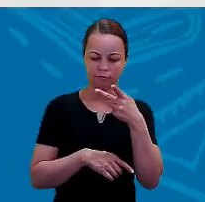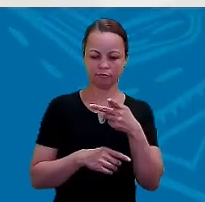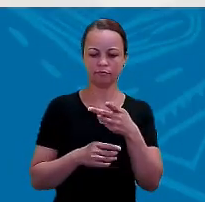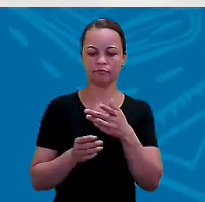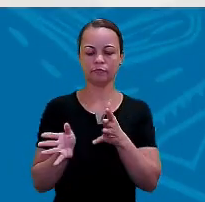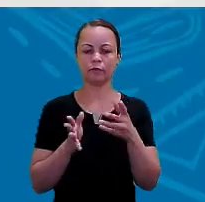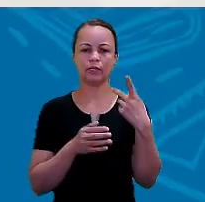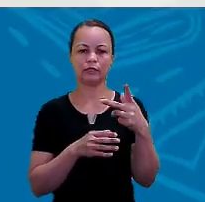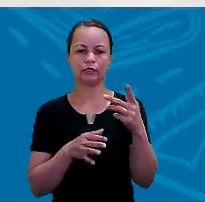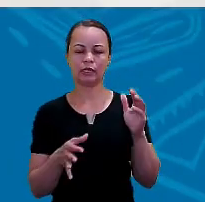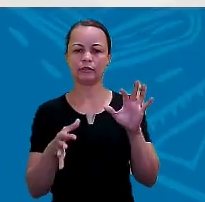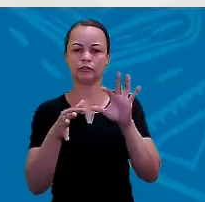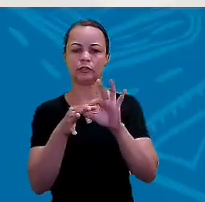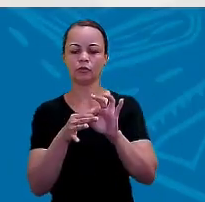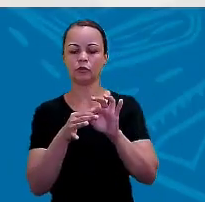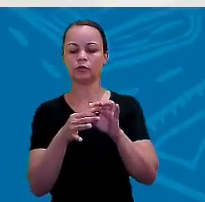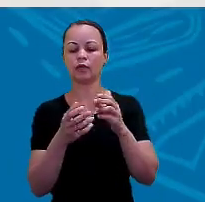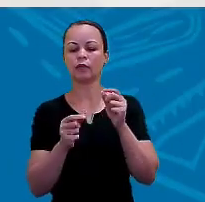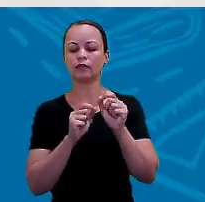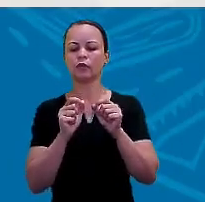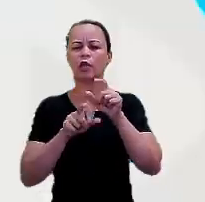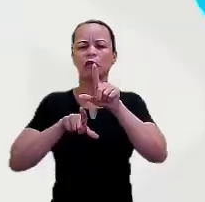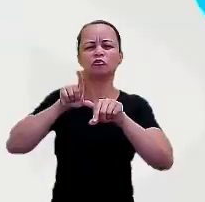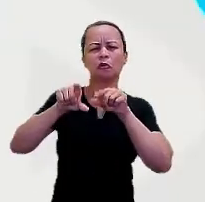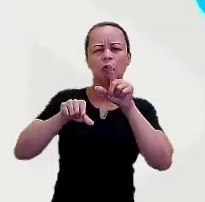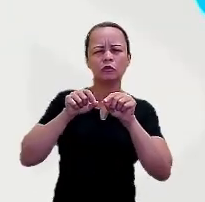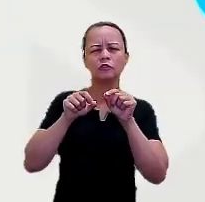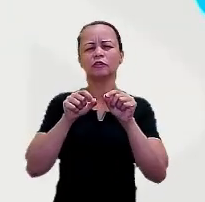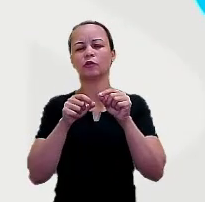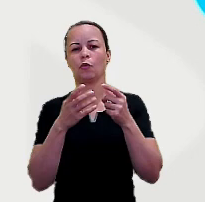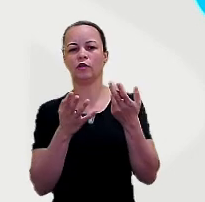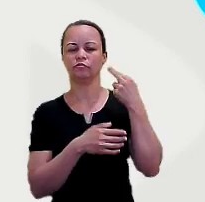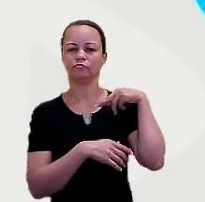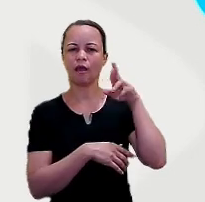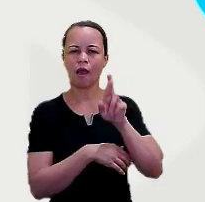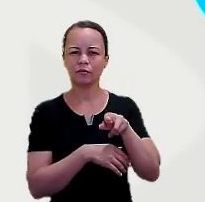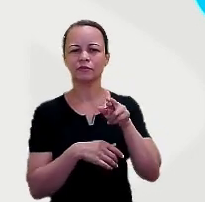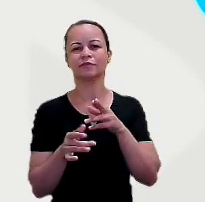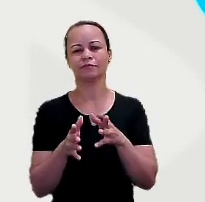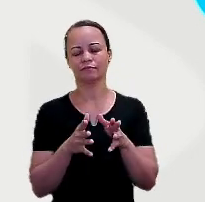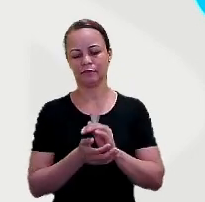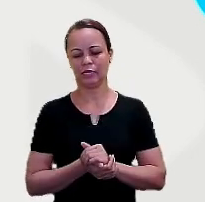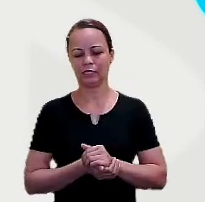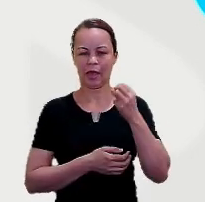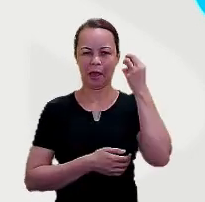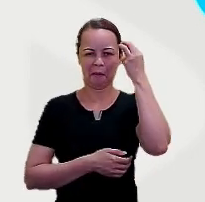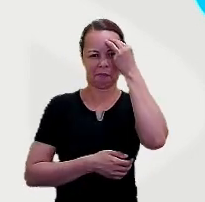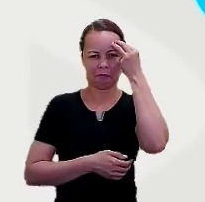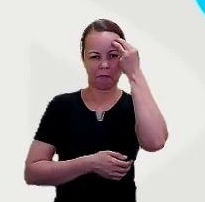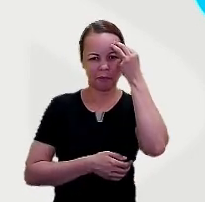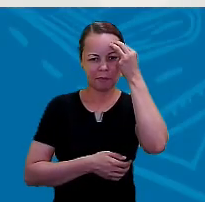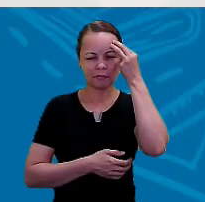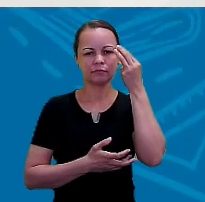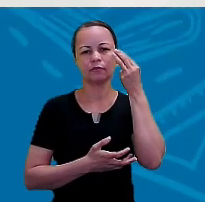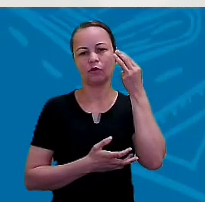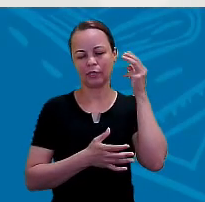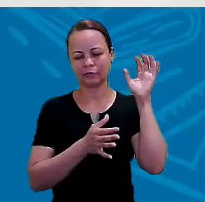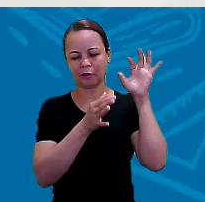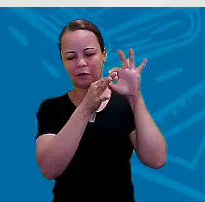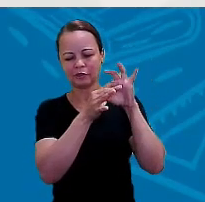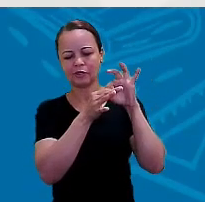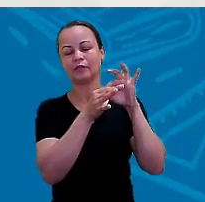mais associada às nossas escolhas mais racionais, a nossa memória, que estaria mais associado